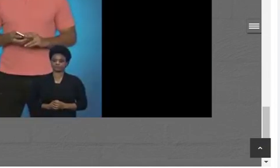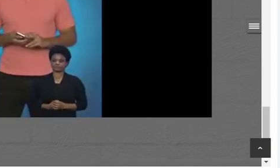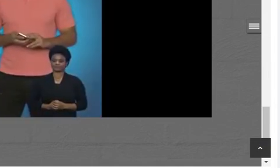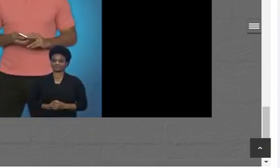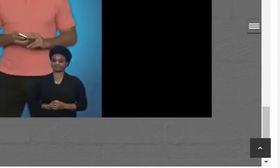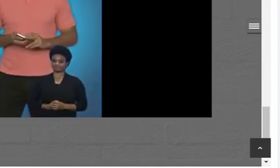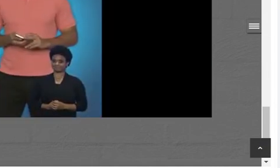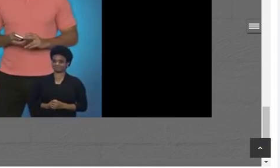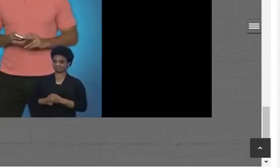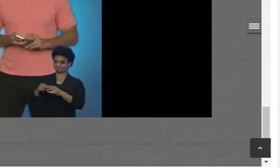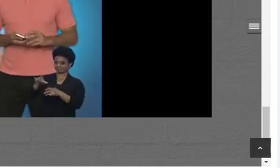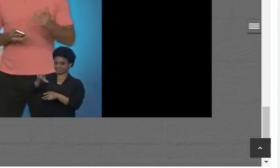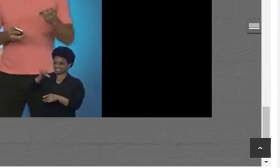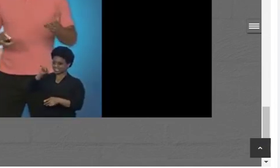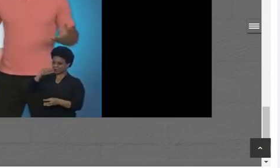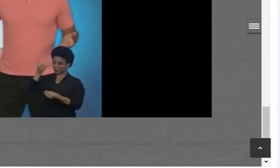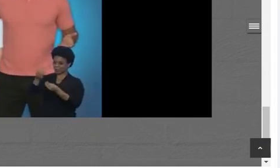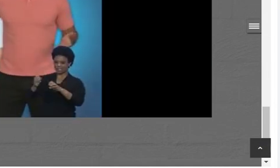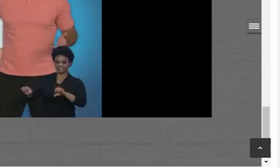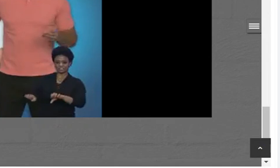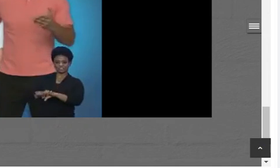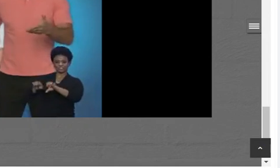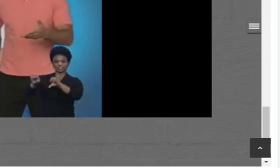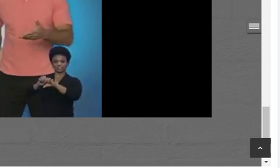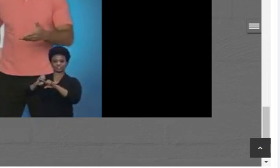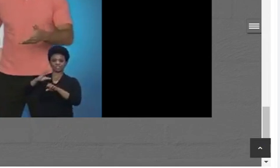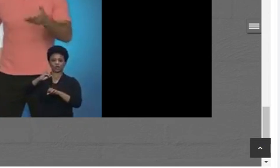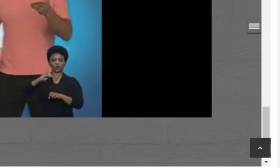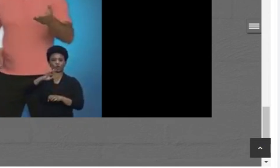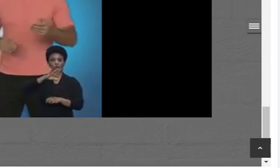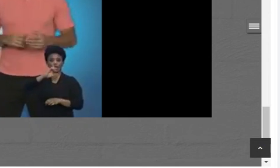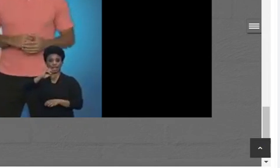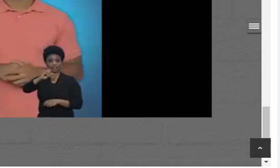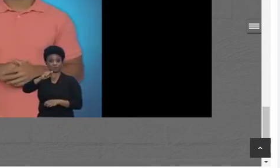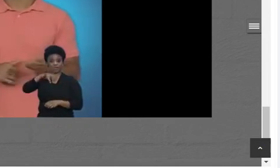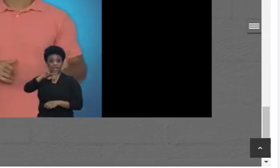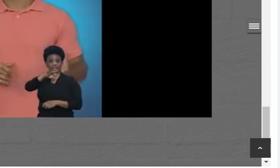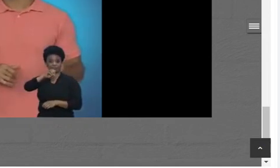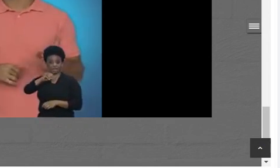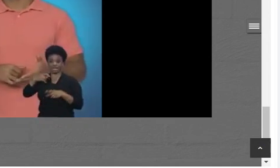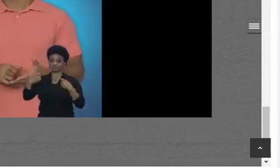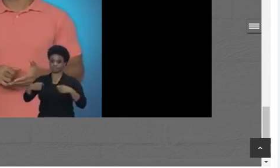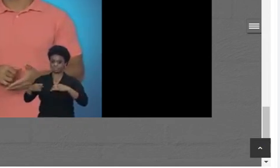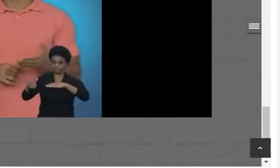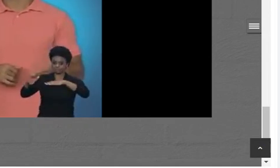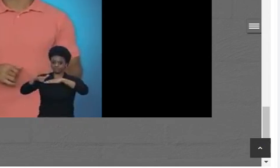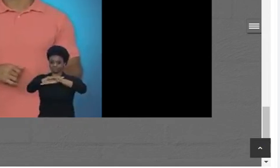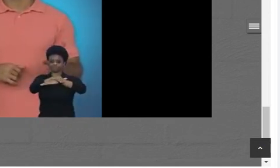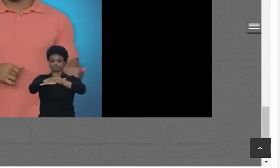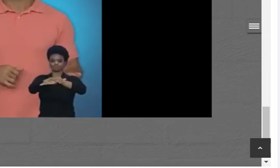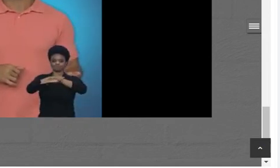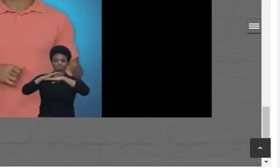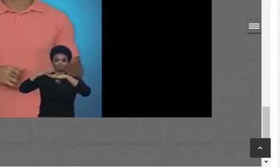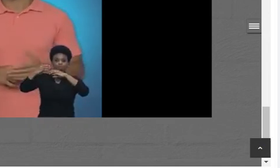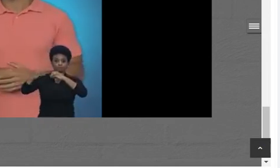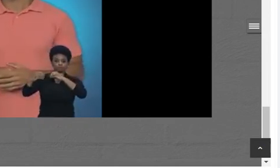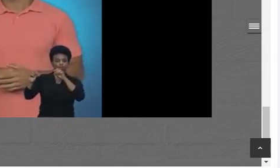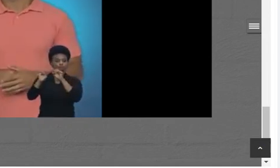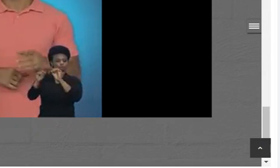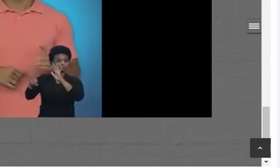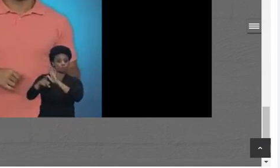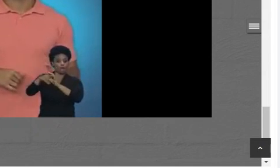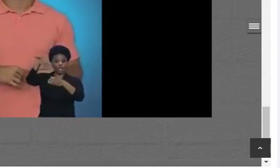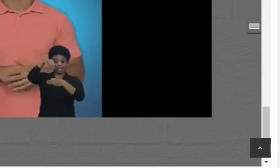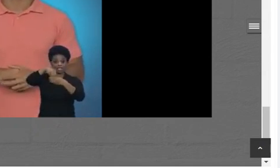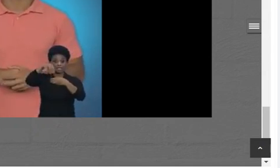Depois que se escolhe o sistema estrutural, seja o concreto armado ou não, é hora de vedar. A vedação contempla as divisões internas dos